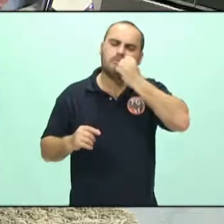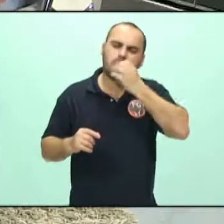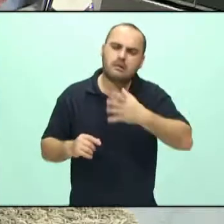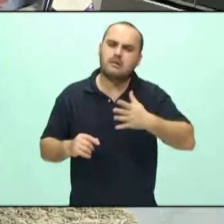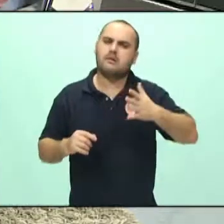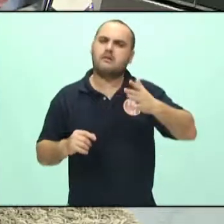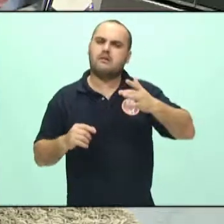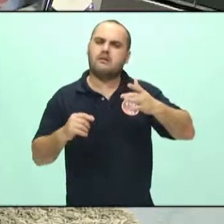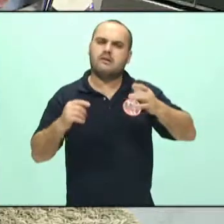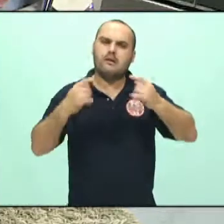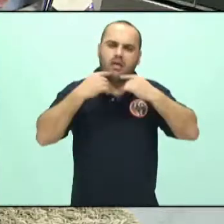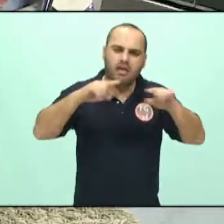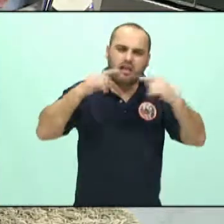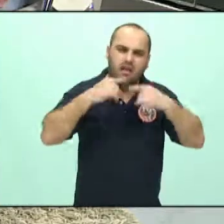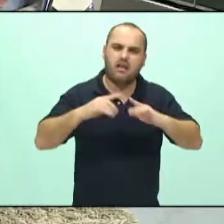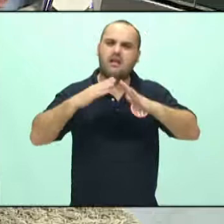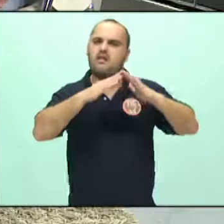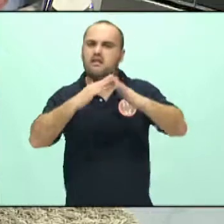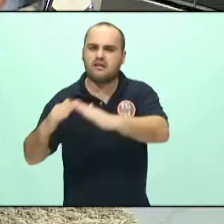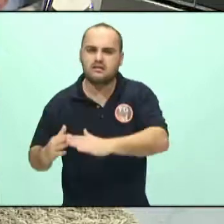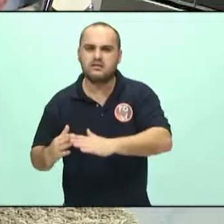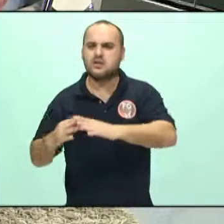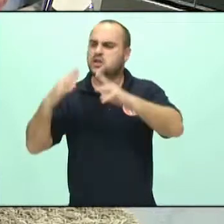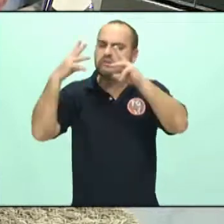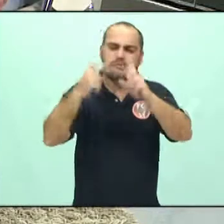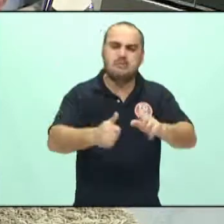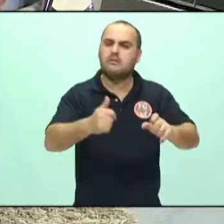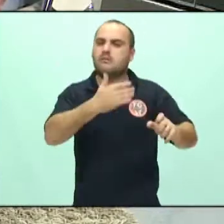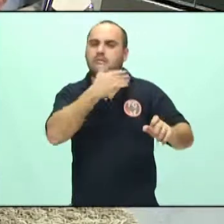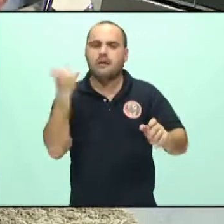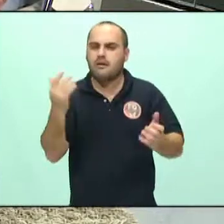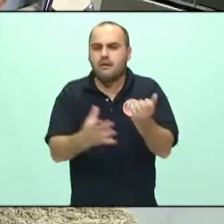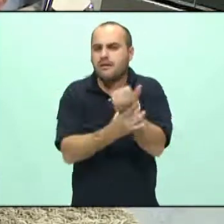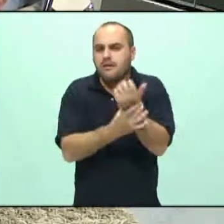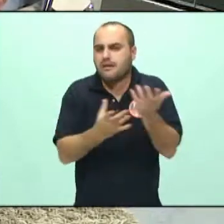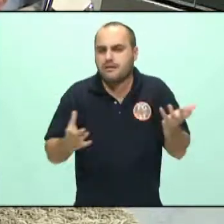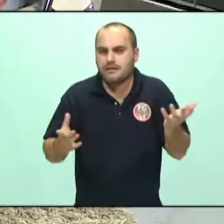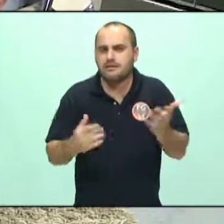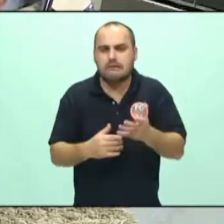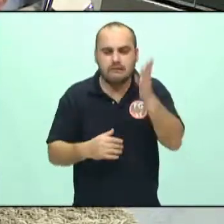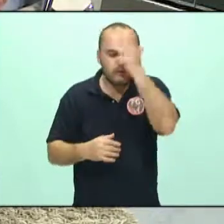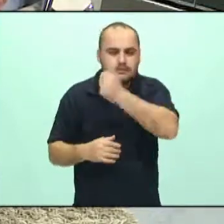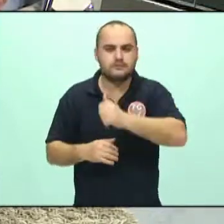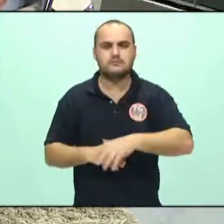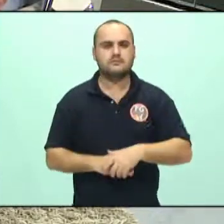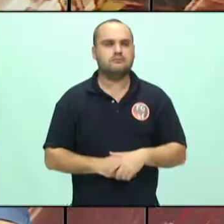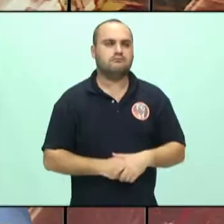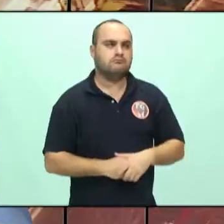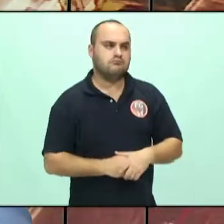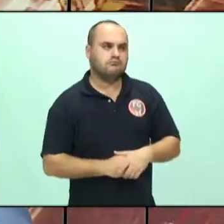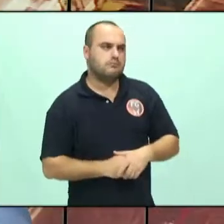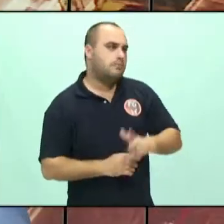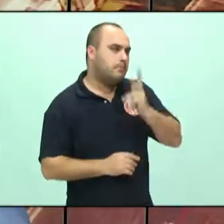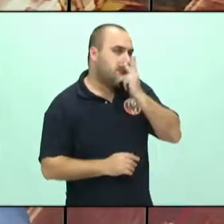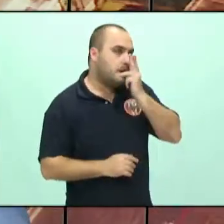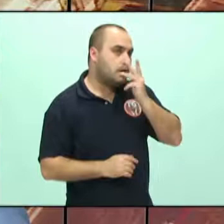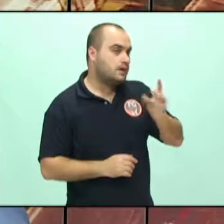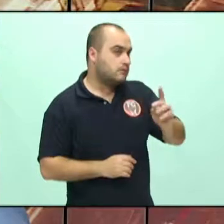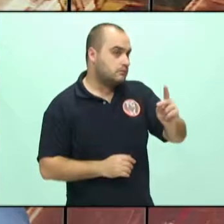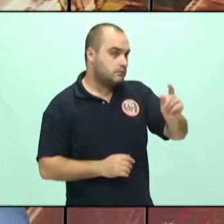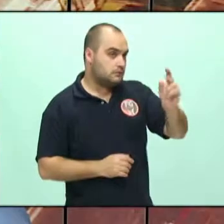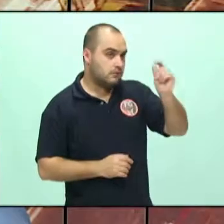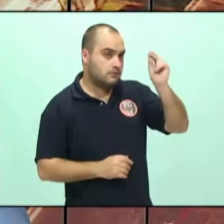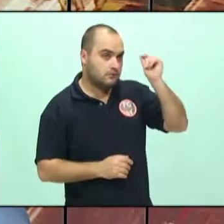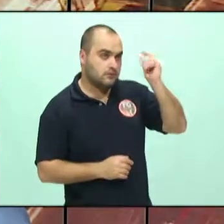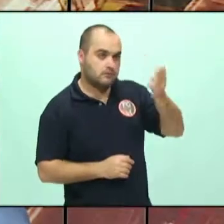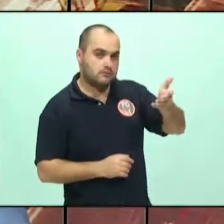essa reclamação, os vizinhos iam ganhar, todo mundo ia ganhar, Carlo Antônio. Na verdade, há algum tempo atrás, aqui no meu